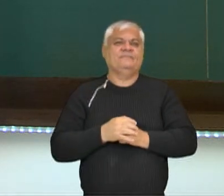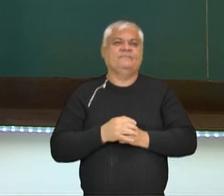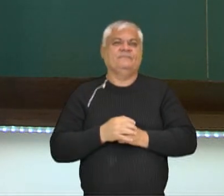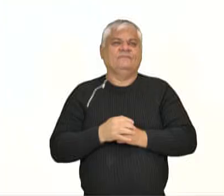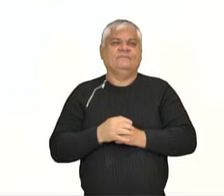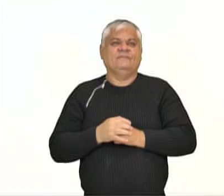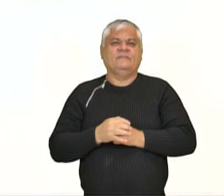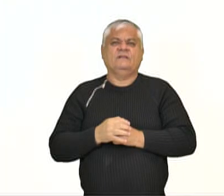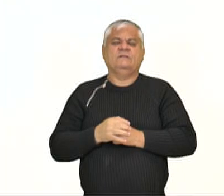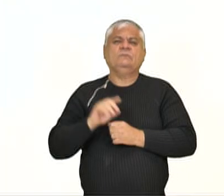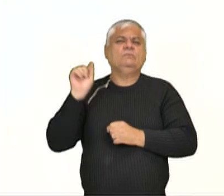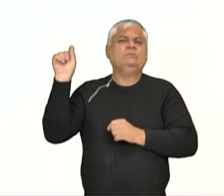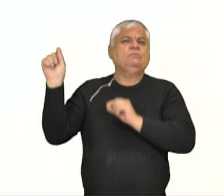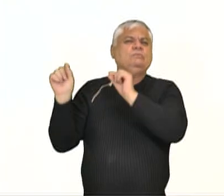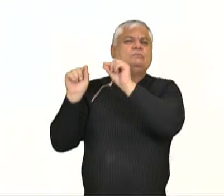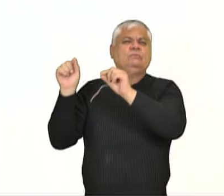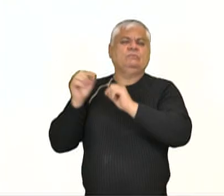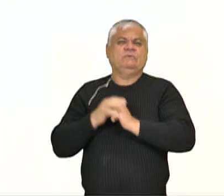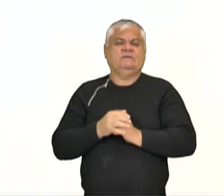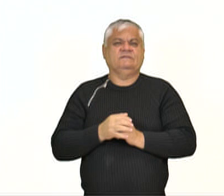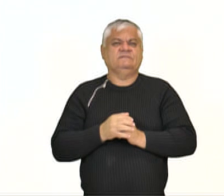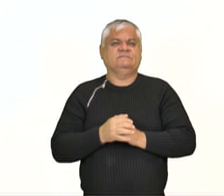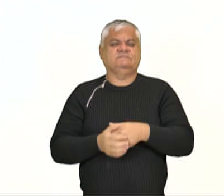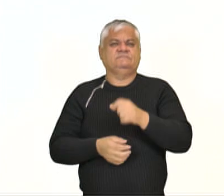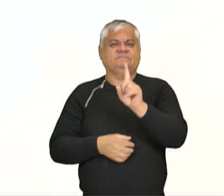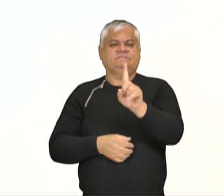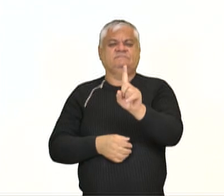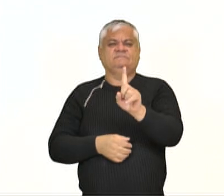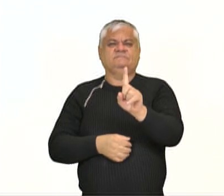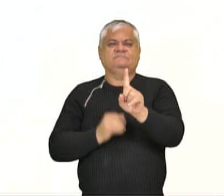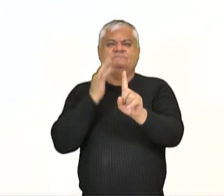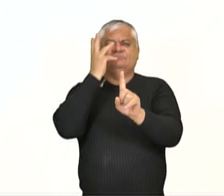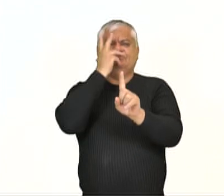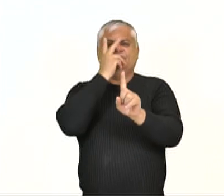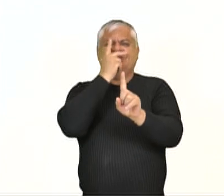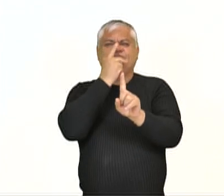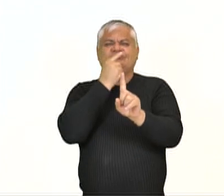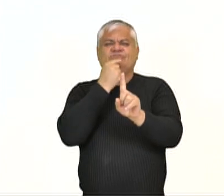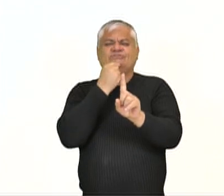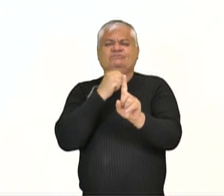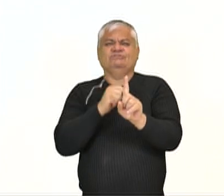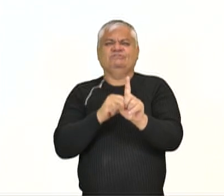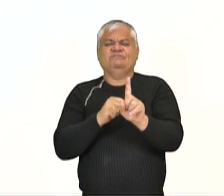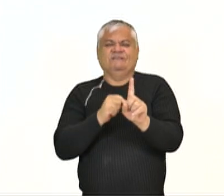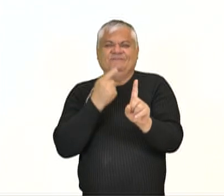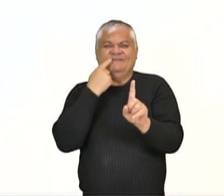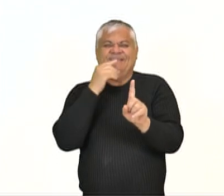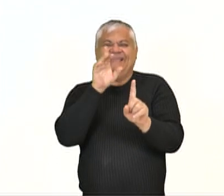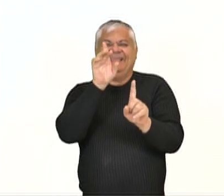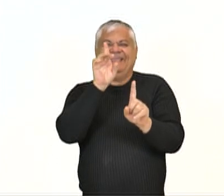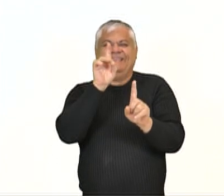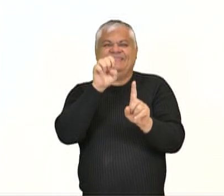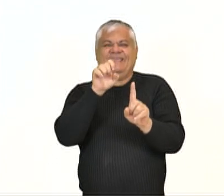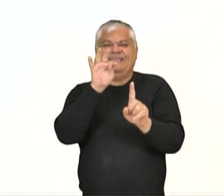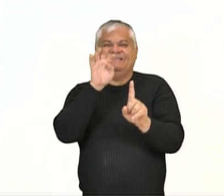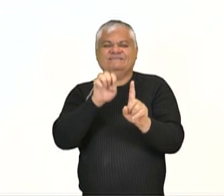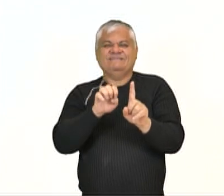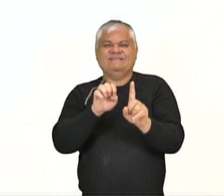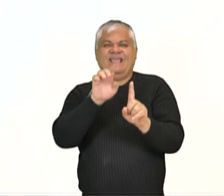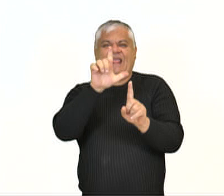aqui, ó. O que nós estamos observando? Aquela plantinha bonitinha, aquela florzinha chamada de dente de leão,